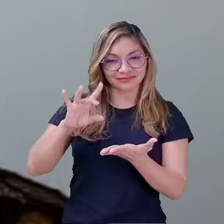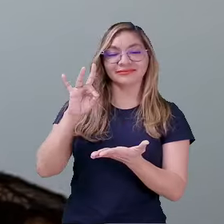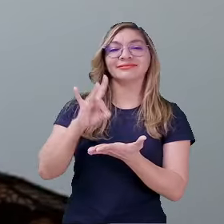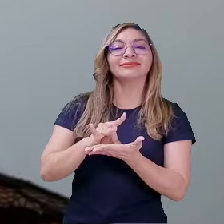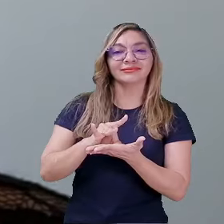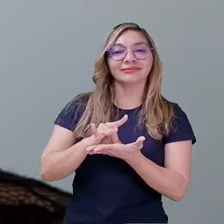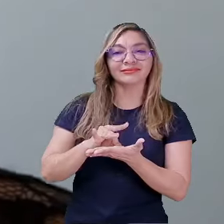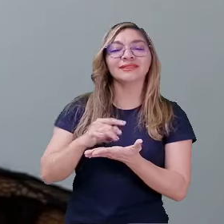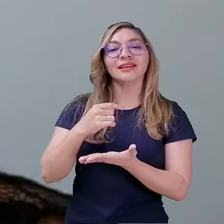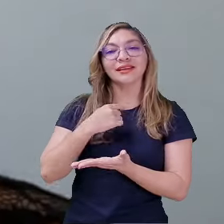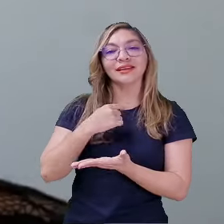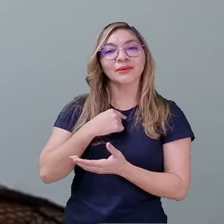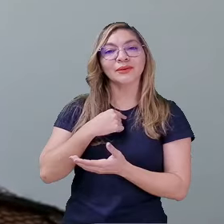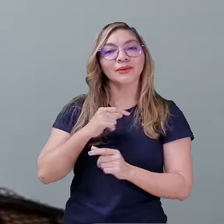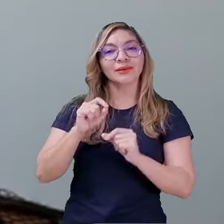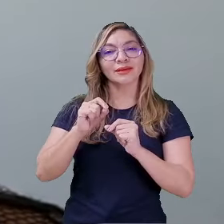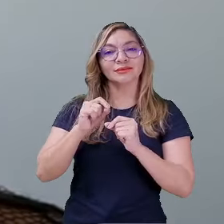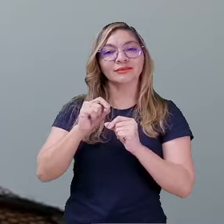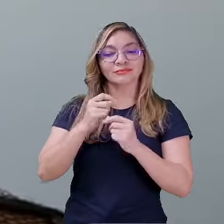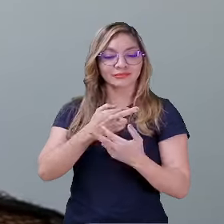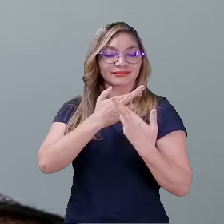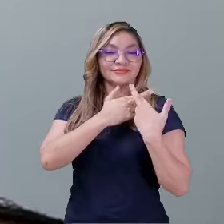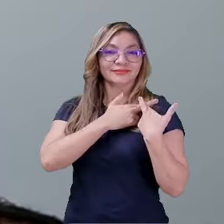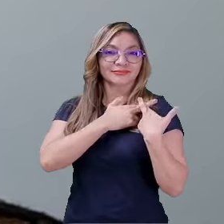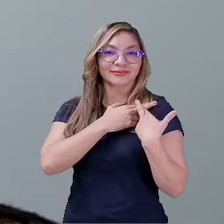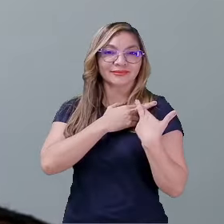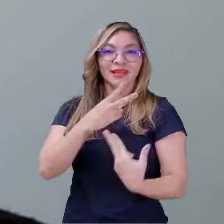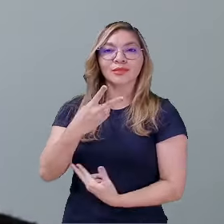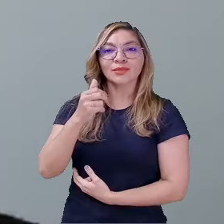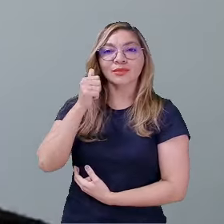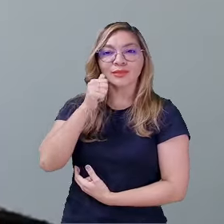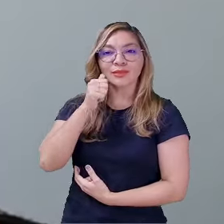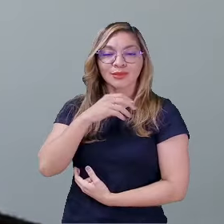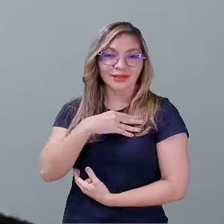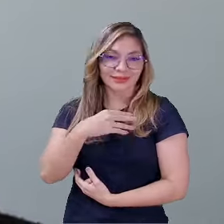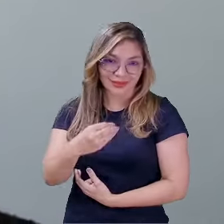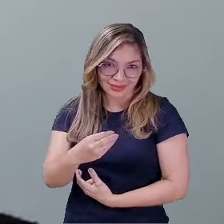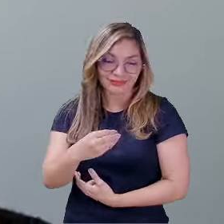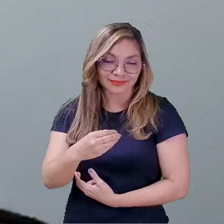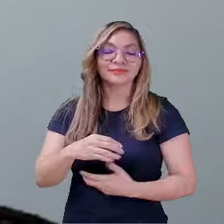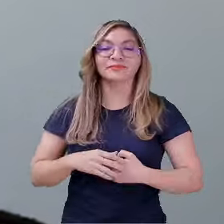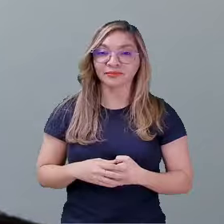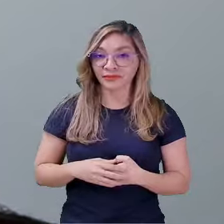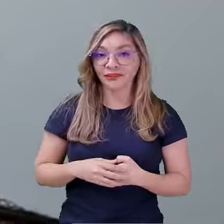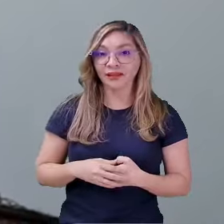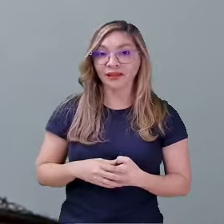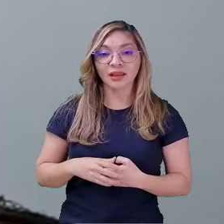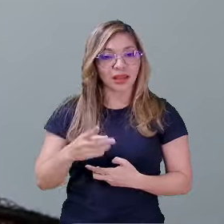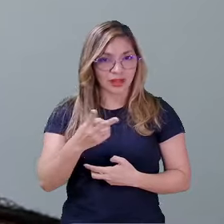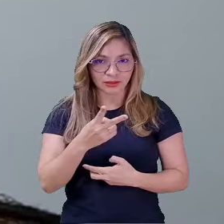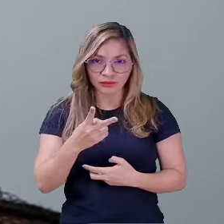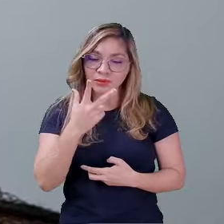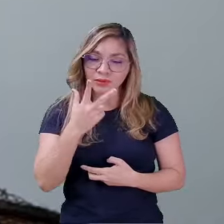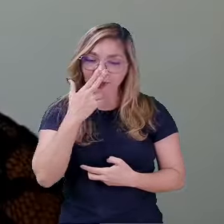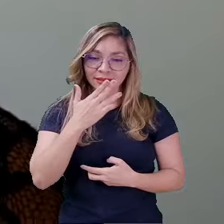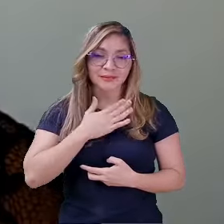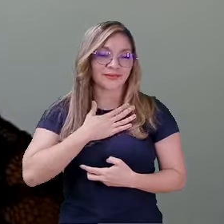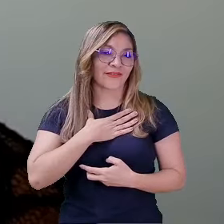estou com a guarda definitivamente das minhas netas, que eu considero como minhas